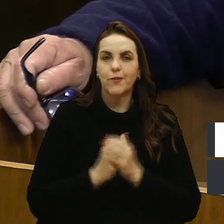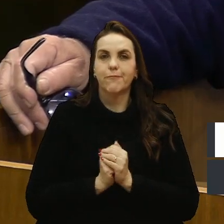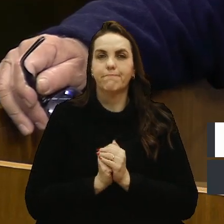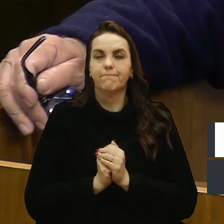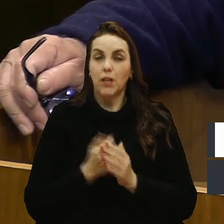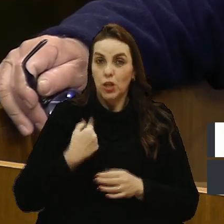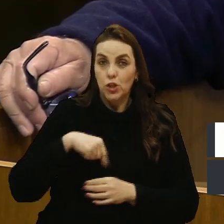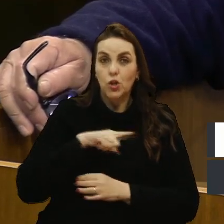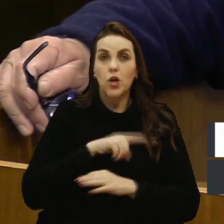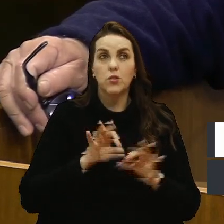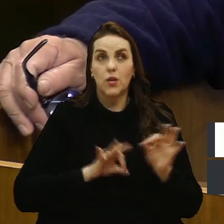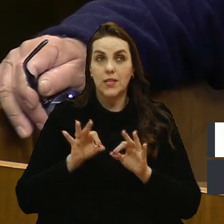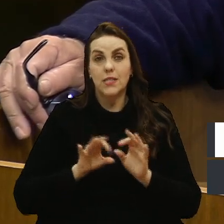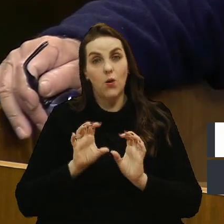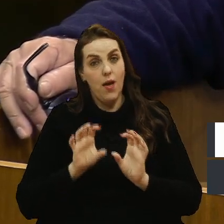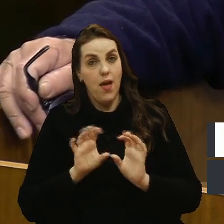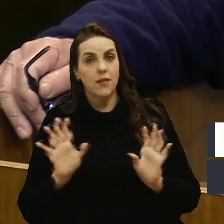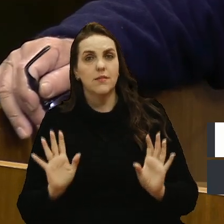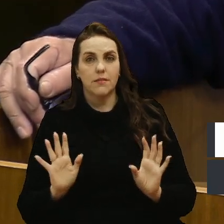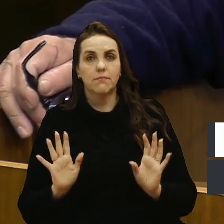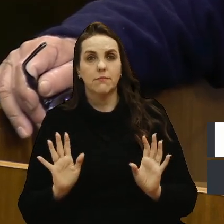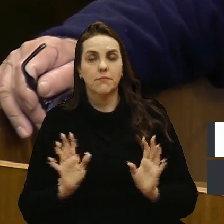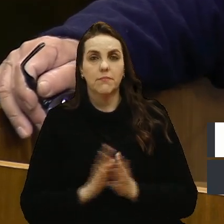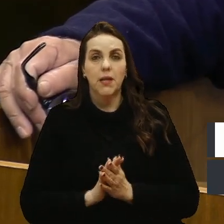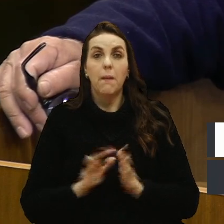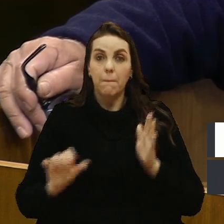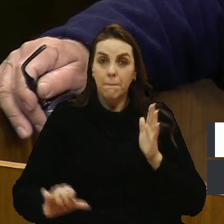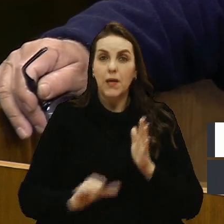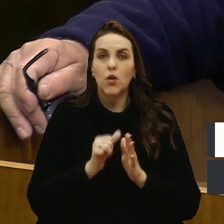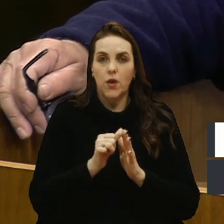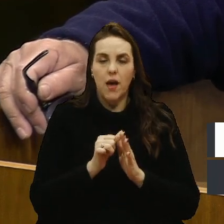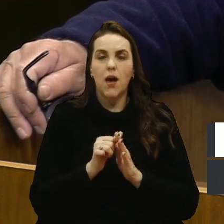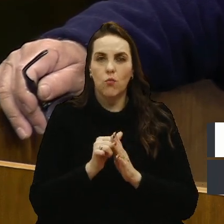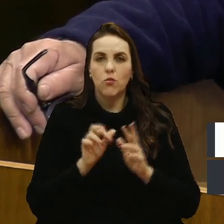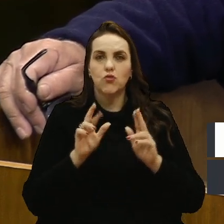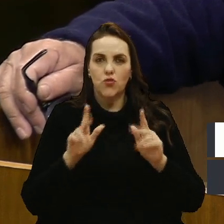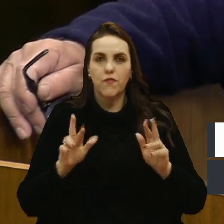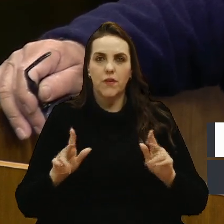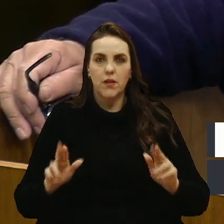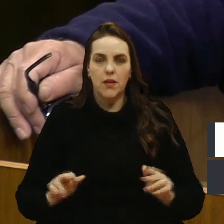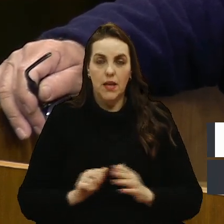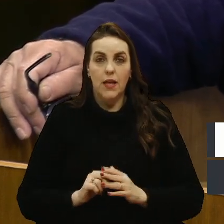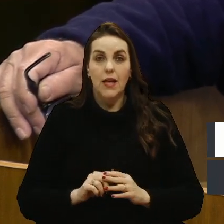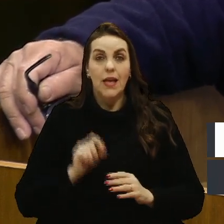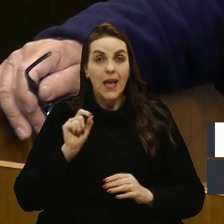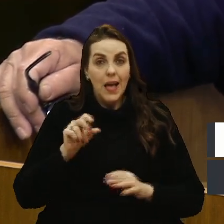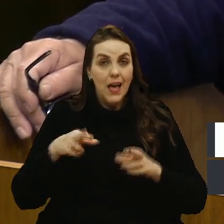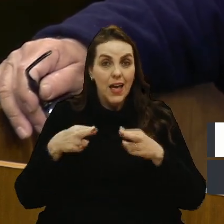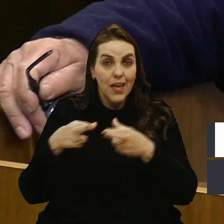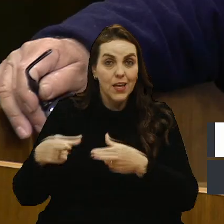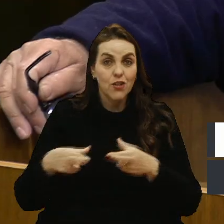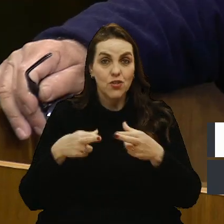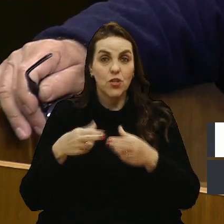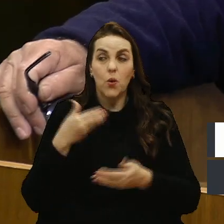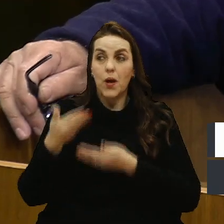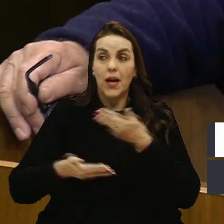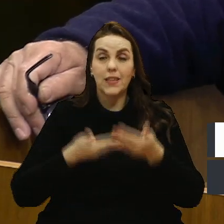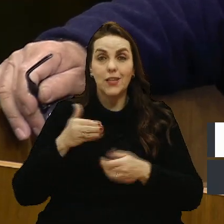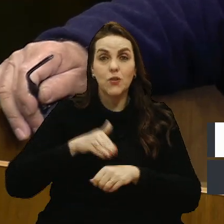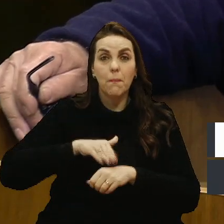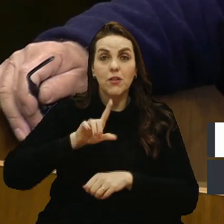que a gente constrói, buscando melhorar com as diferenças. E aquela região ali que atende mais de 10